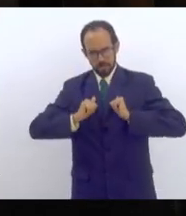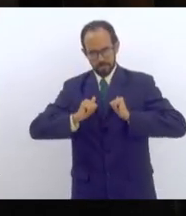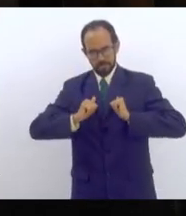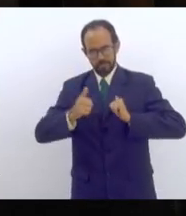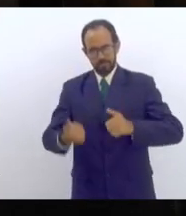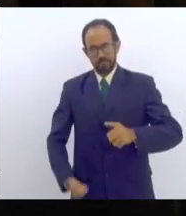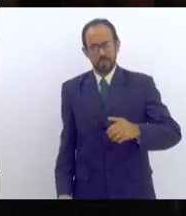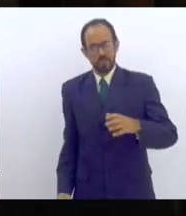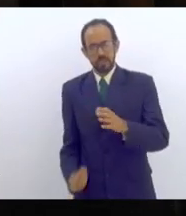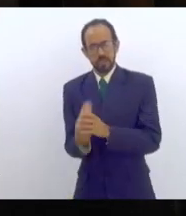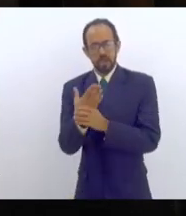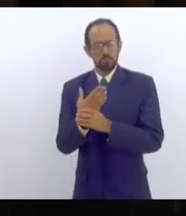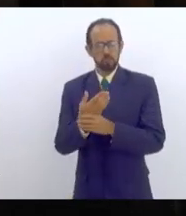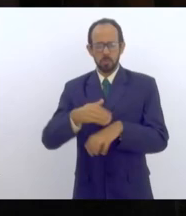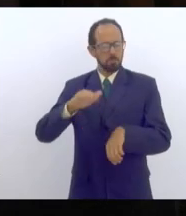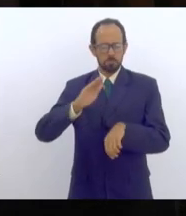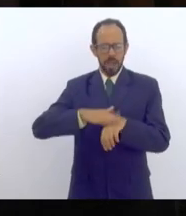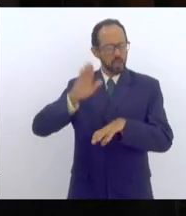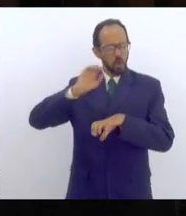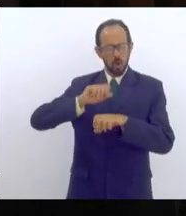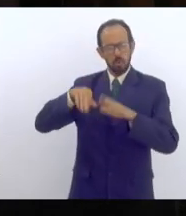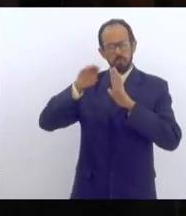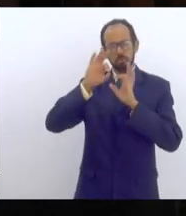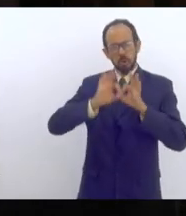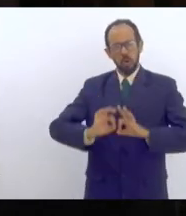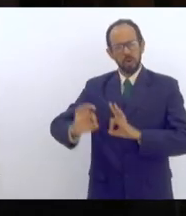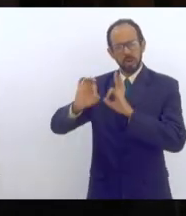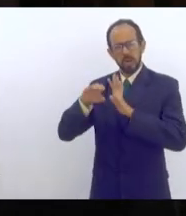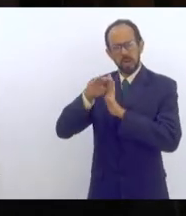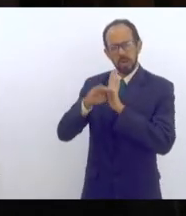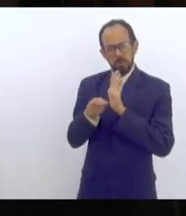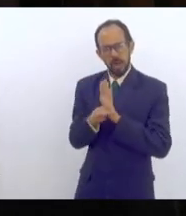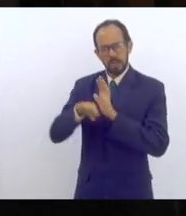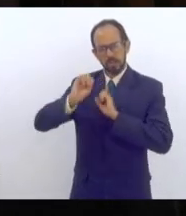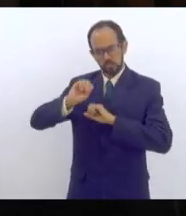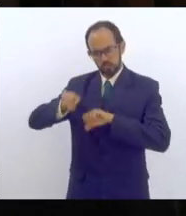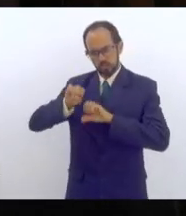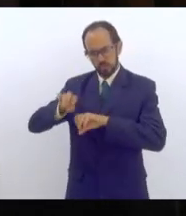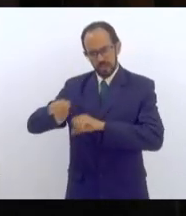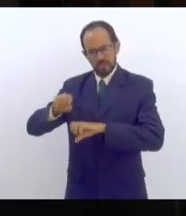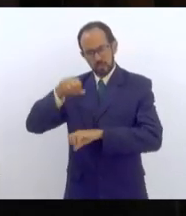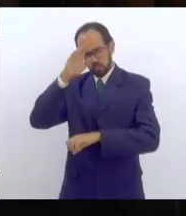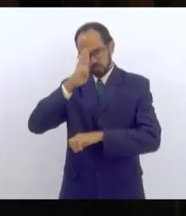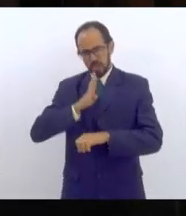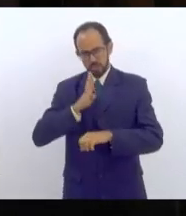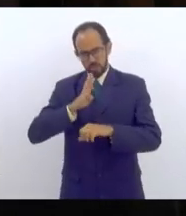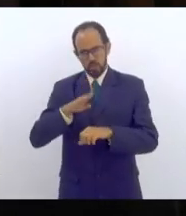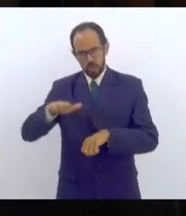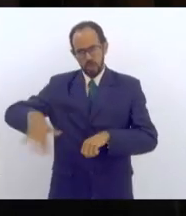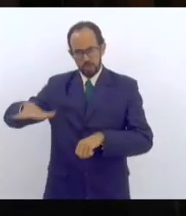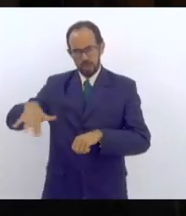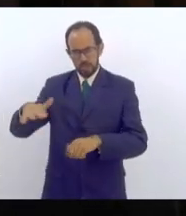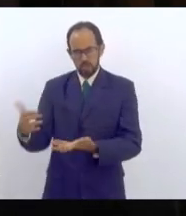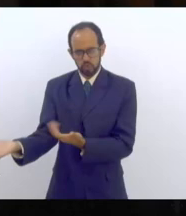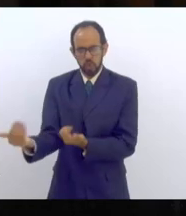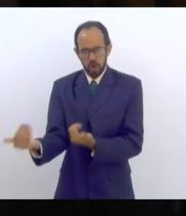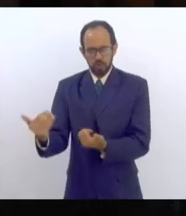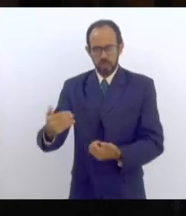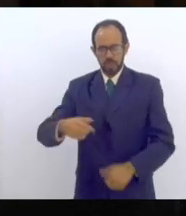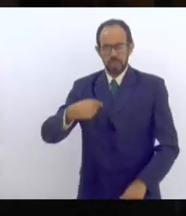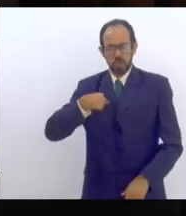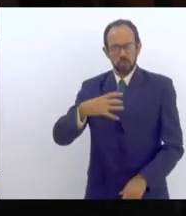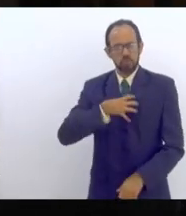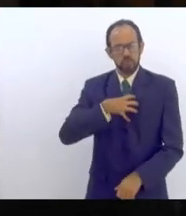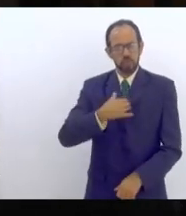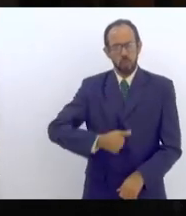Implementamos o maior programa de educação ambiental do Brasil, o Ambiente Jovem, que particularmente tenho como um dos meus maiores orgulhos da minha vida